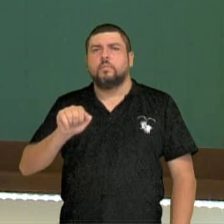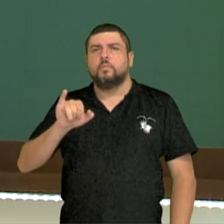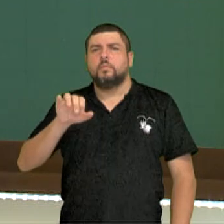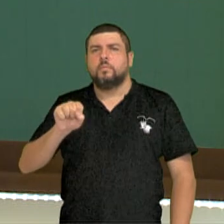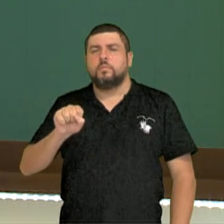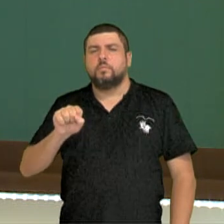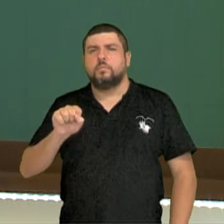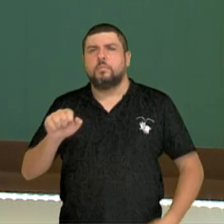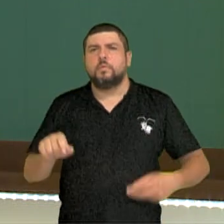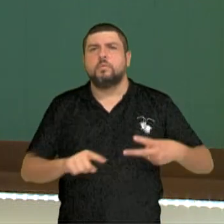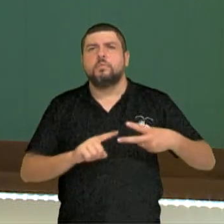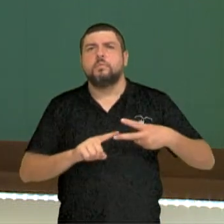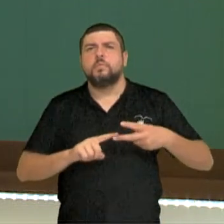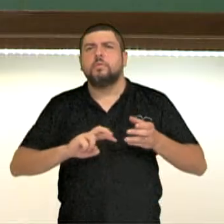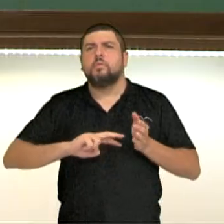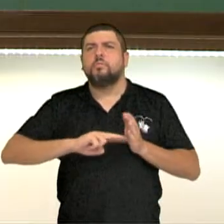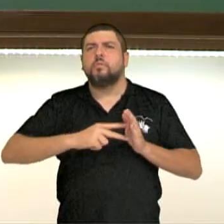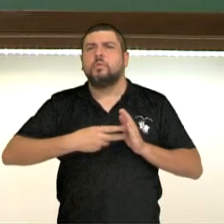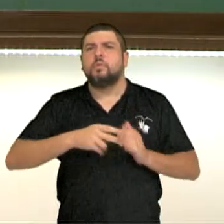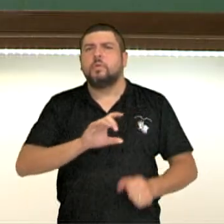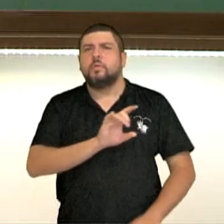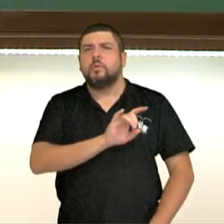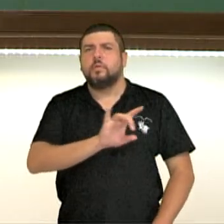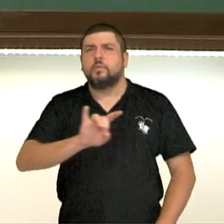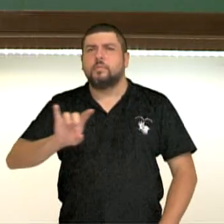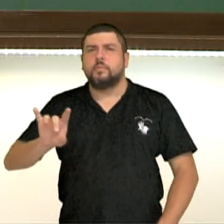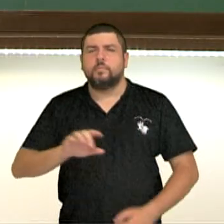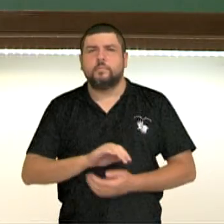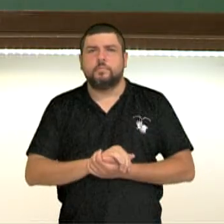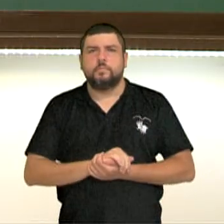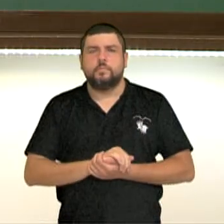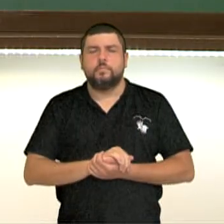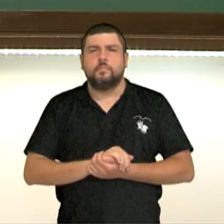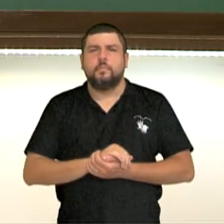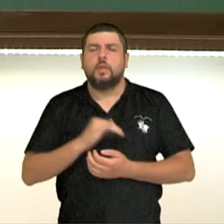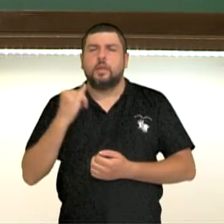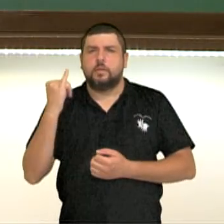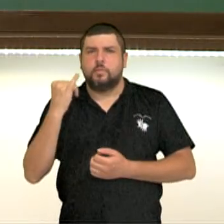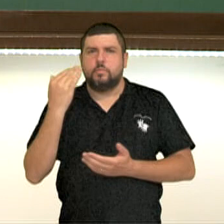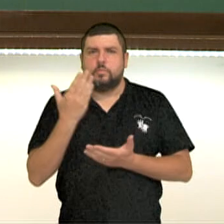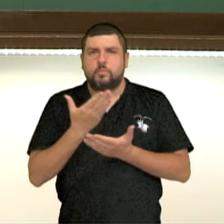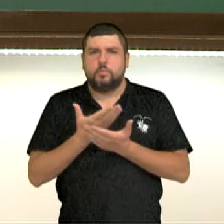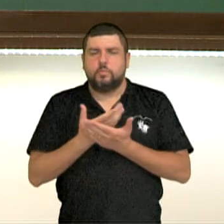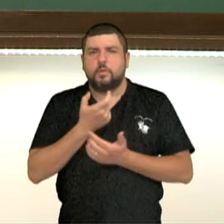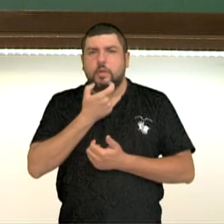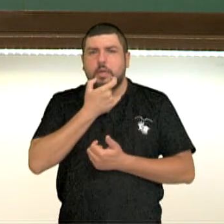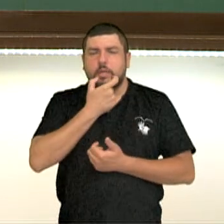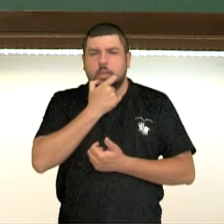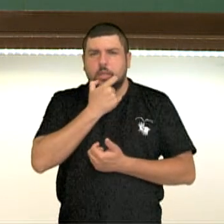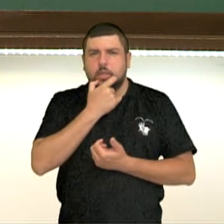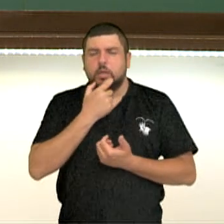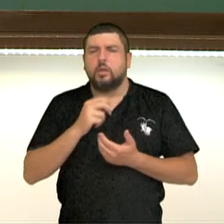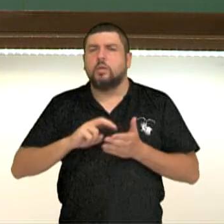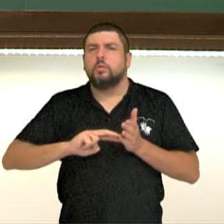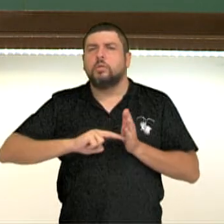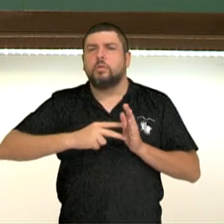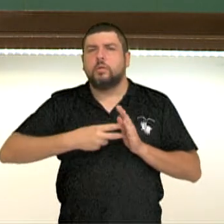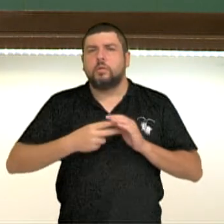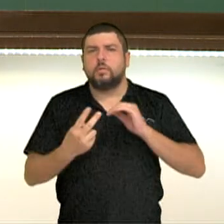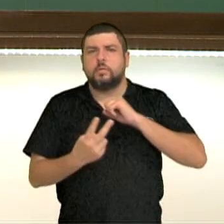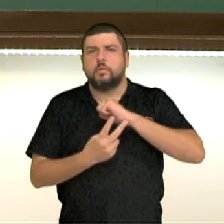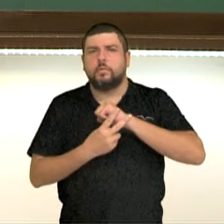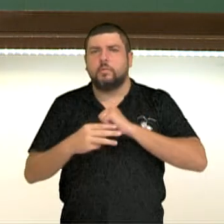um deles expressa? É muito importante quando nós estudamos a língua inglesa entender o que são os verbos modais e